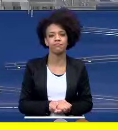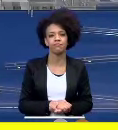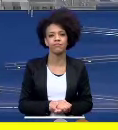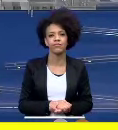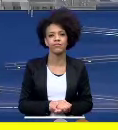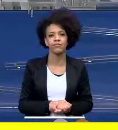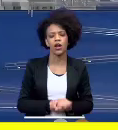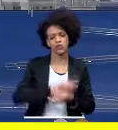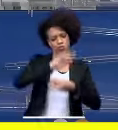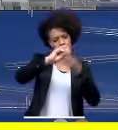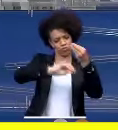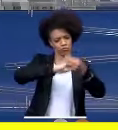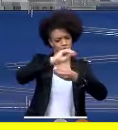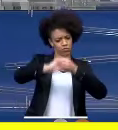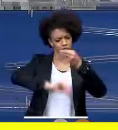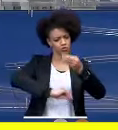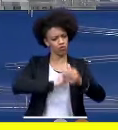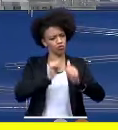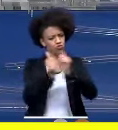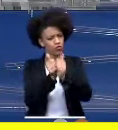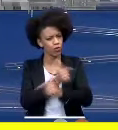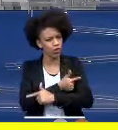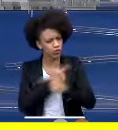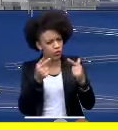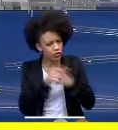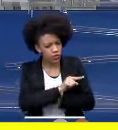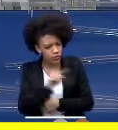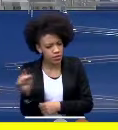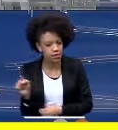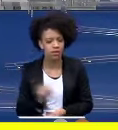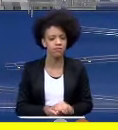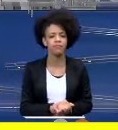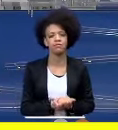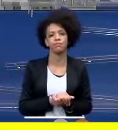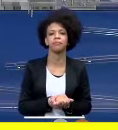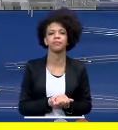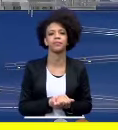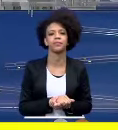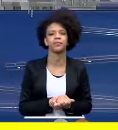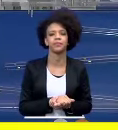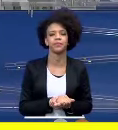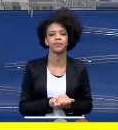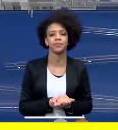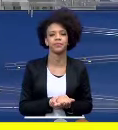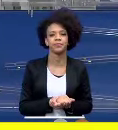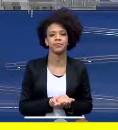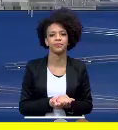Vamos lá, globo girando, sua sorte girando.